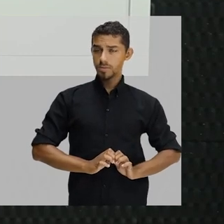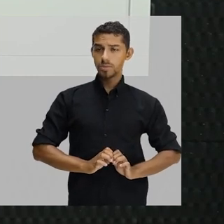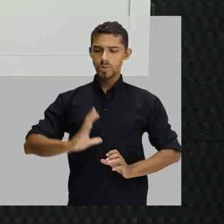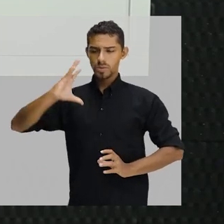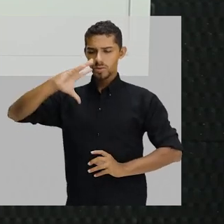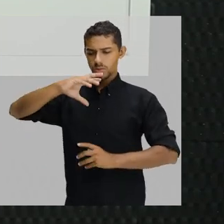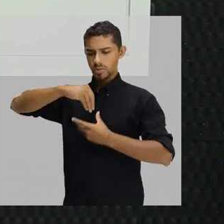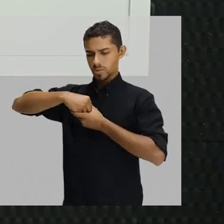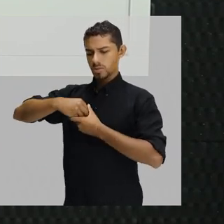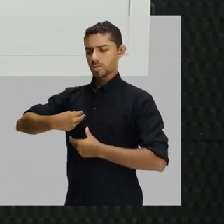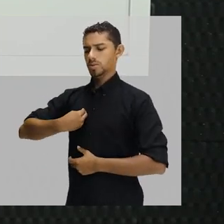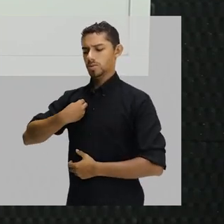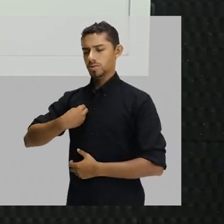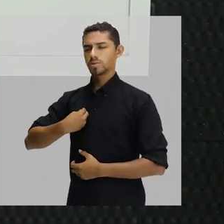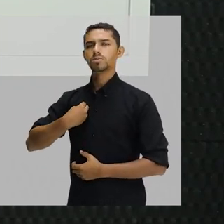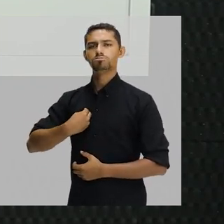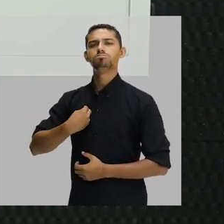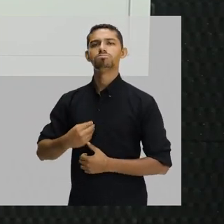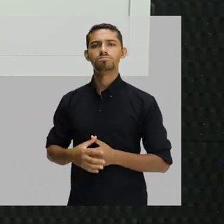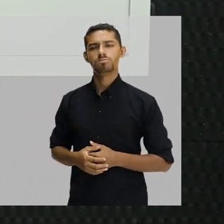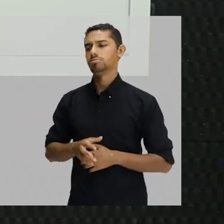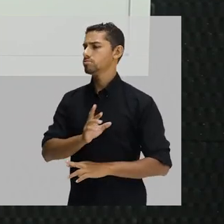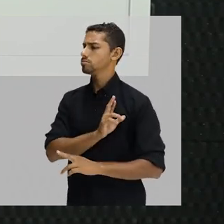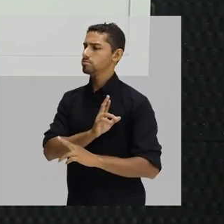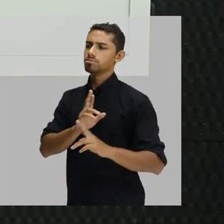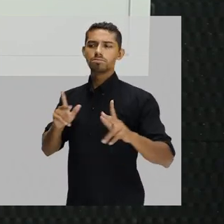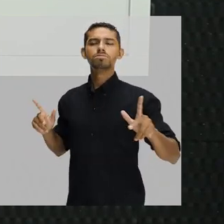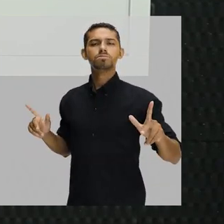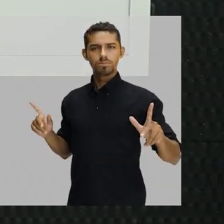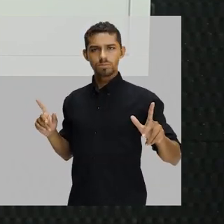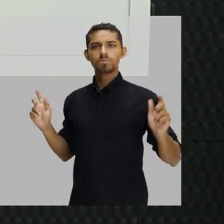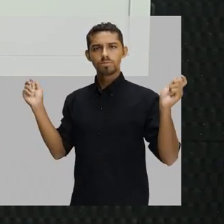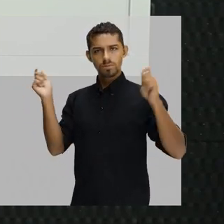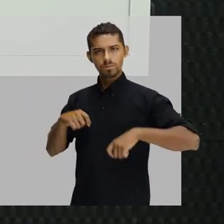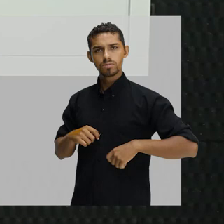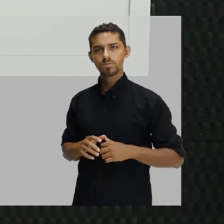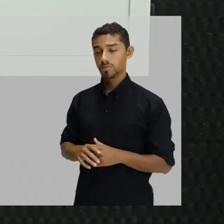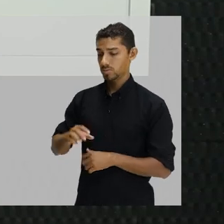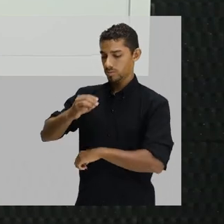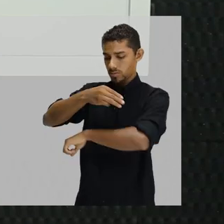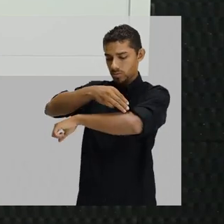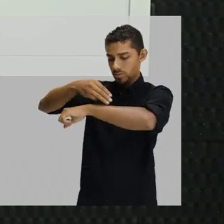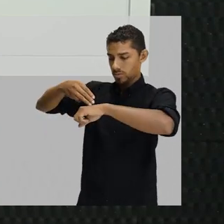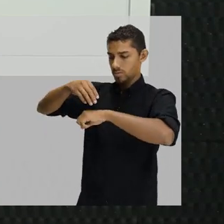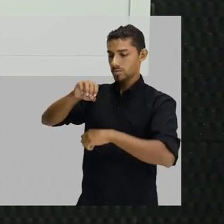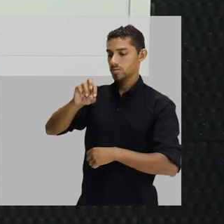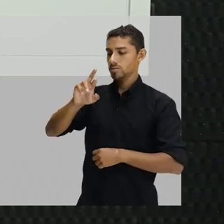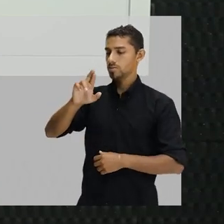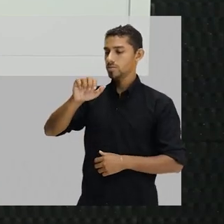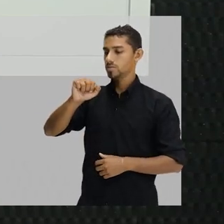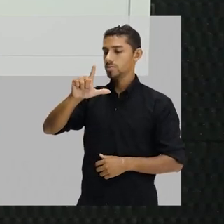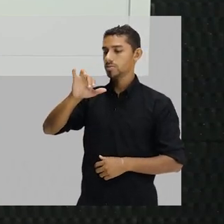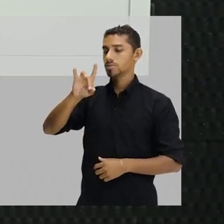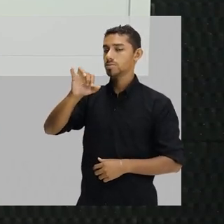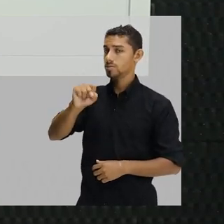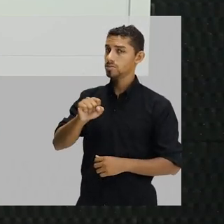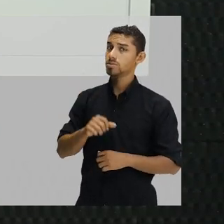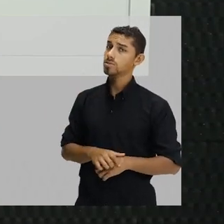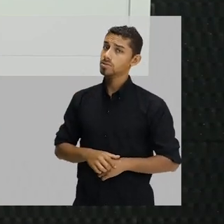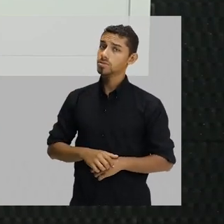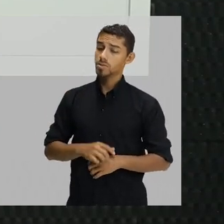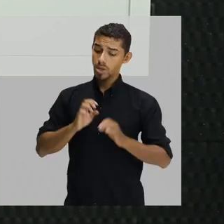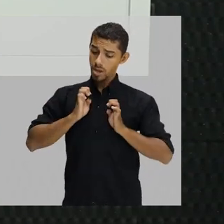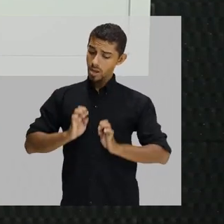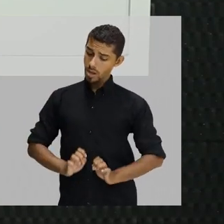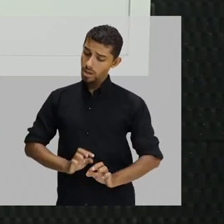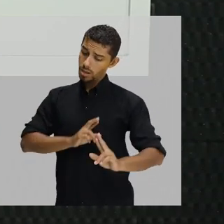está sendo diferenciada da moralidade. Então, a ética é diferente da